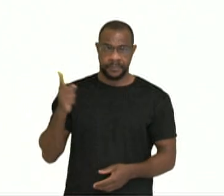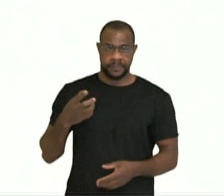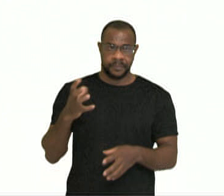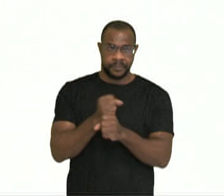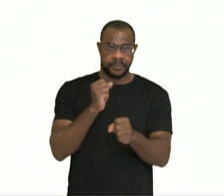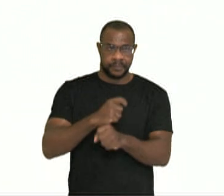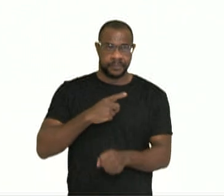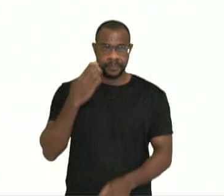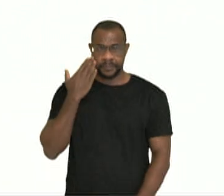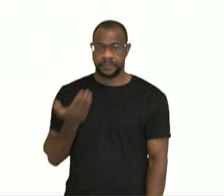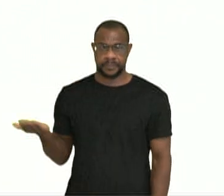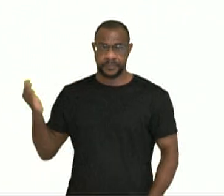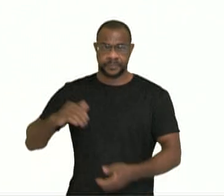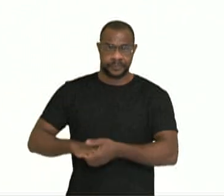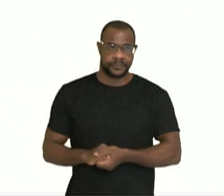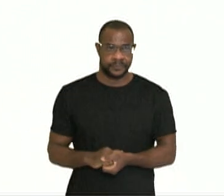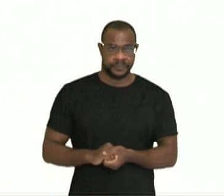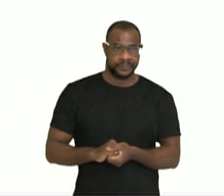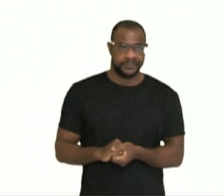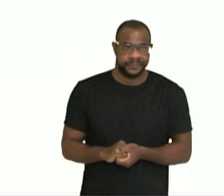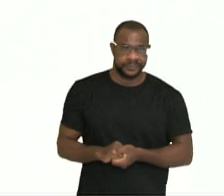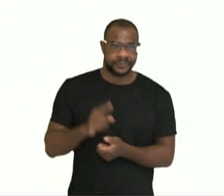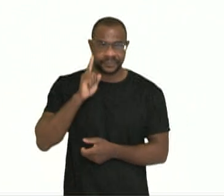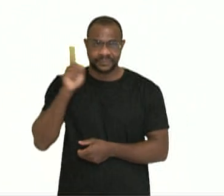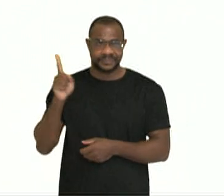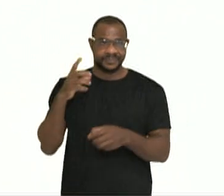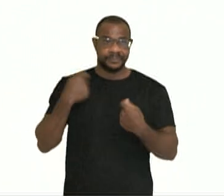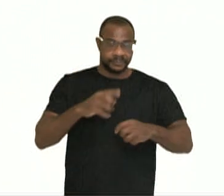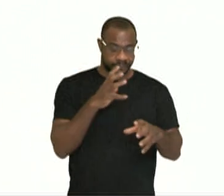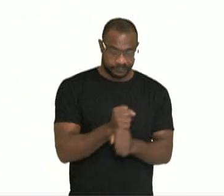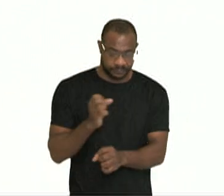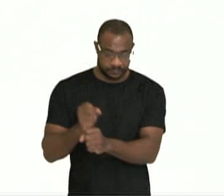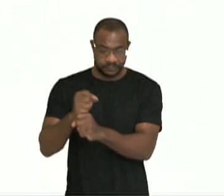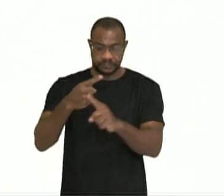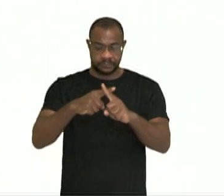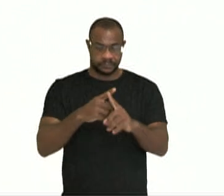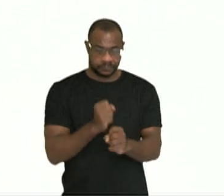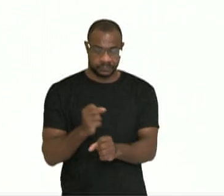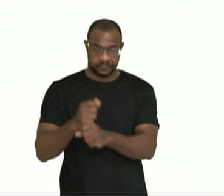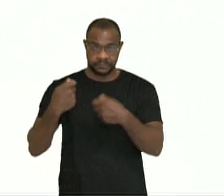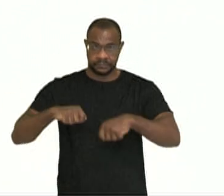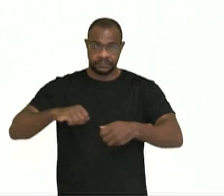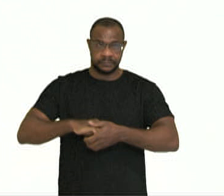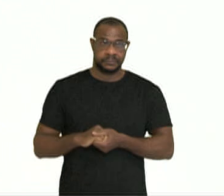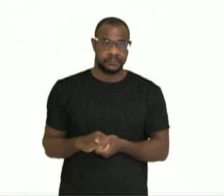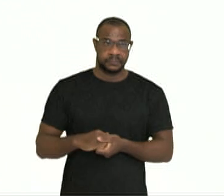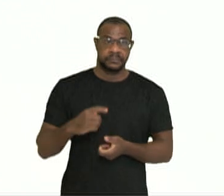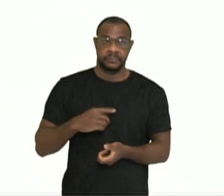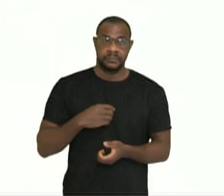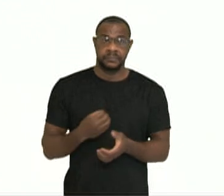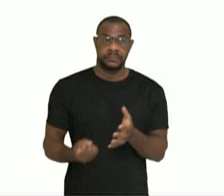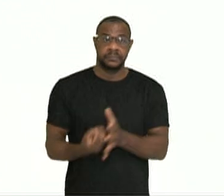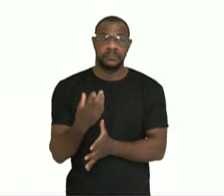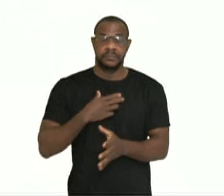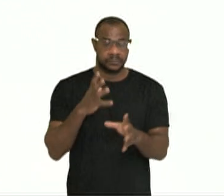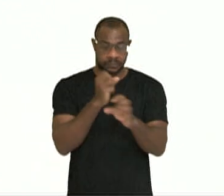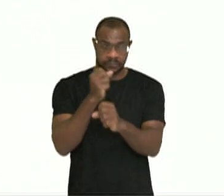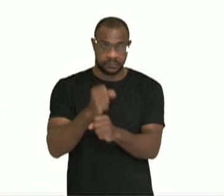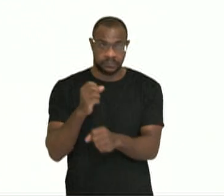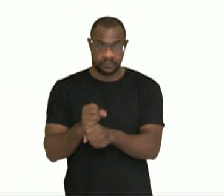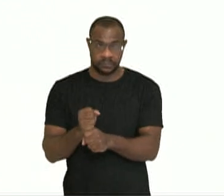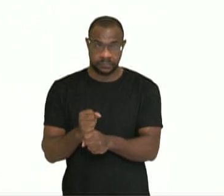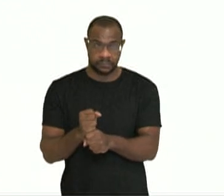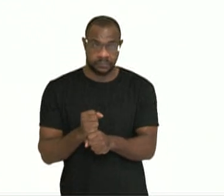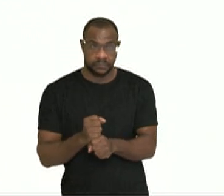Então, você teria que multiplicar as três dimensões. Determine o monômio que representa o volume da figura a seguir.